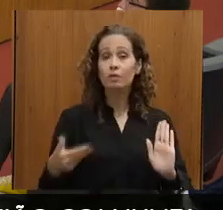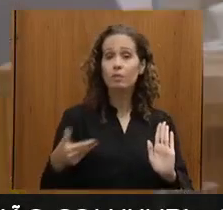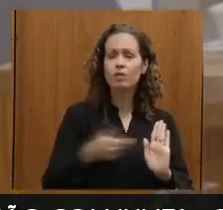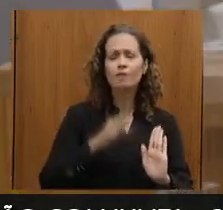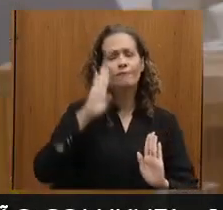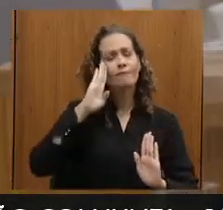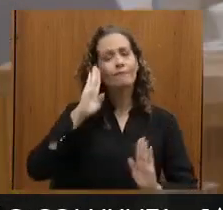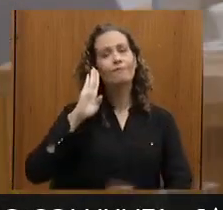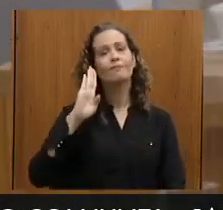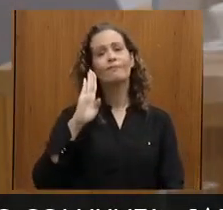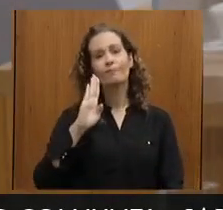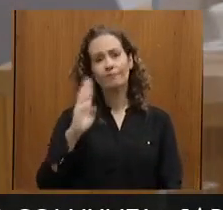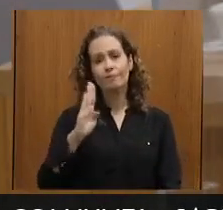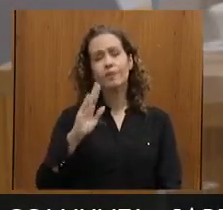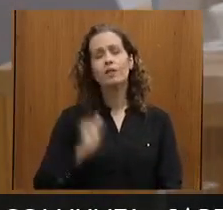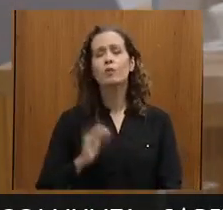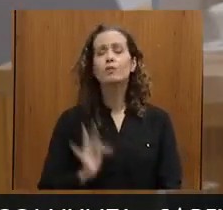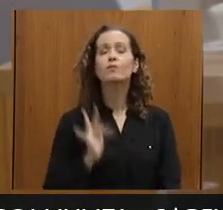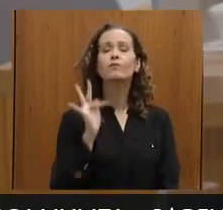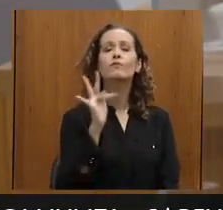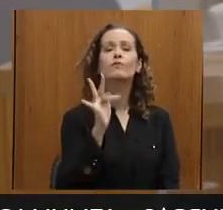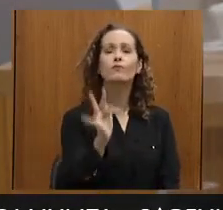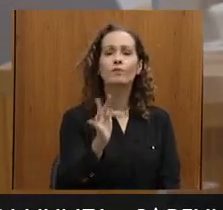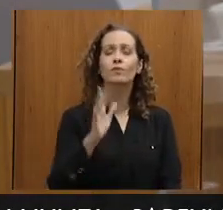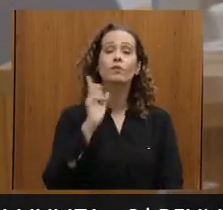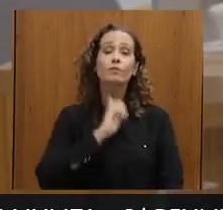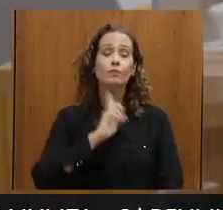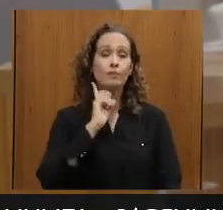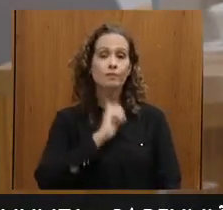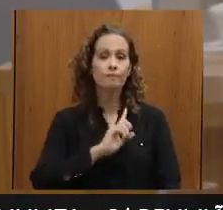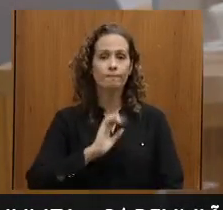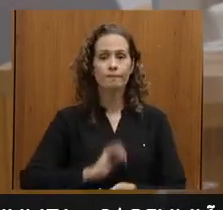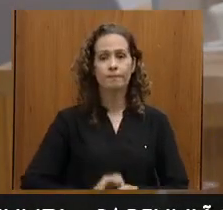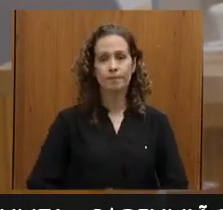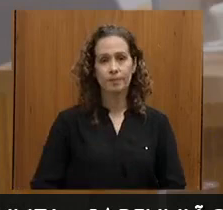fundamental para o futuro de Minas Gerais.